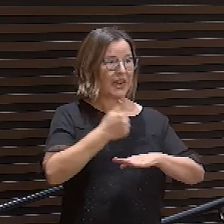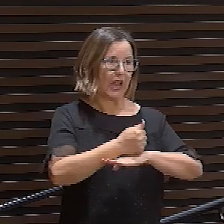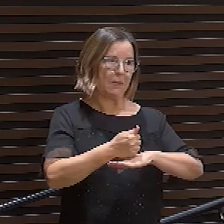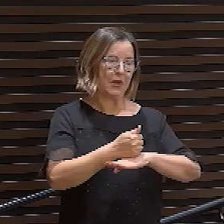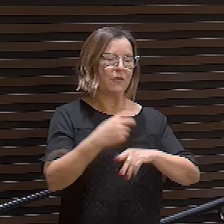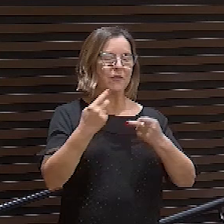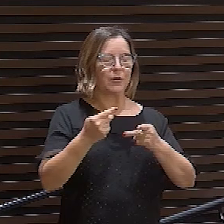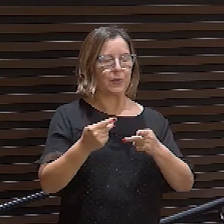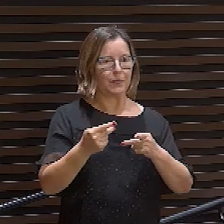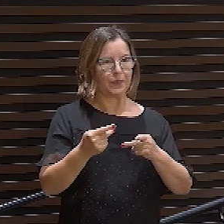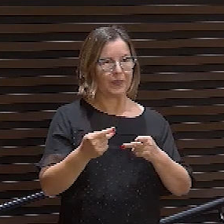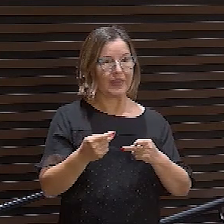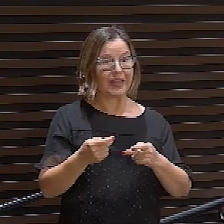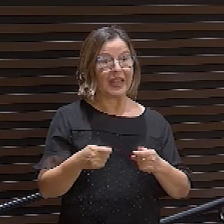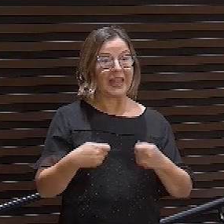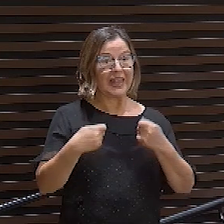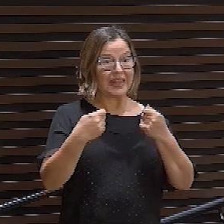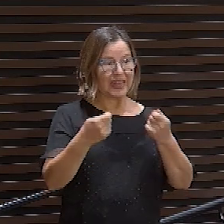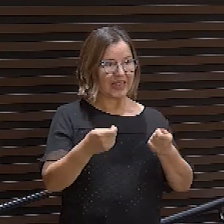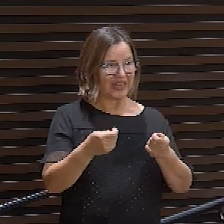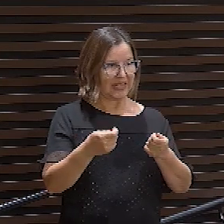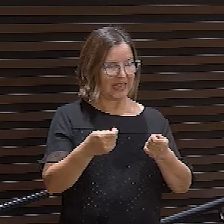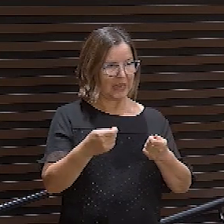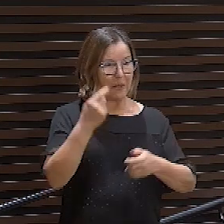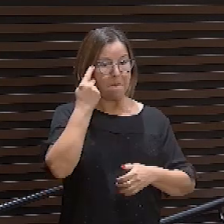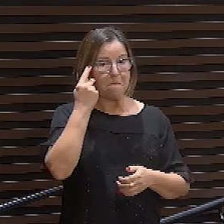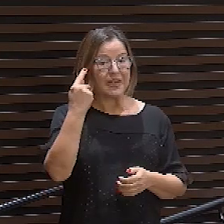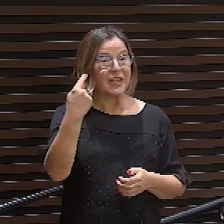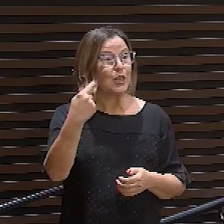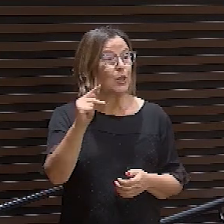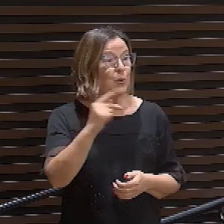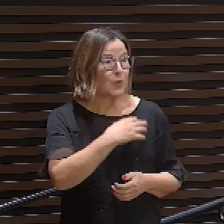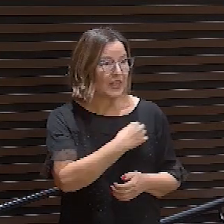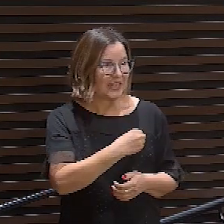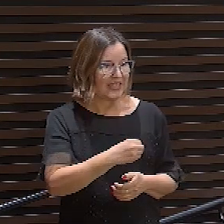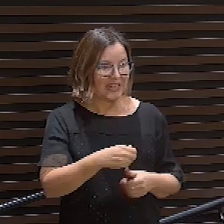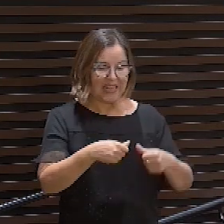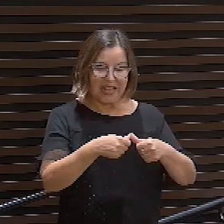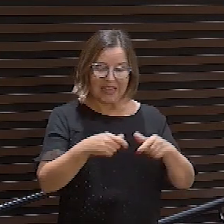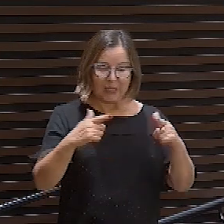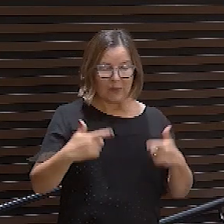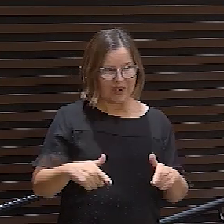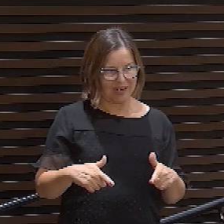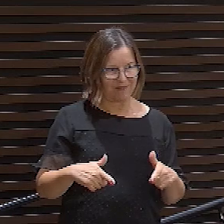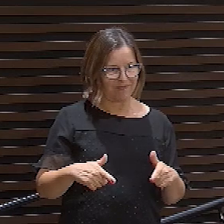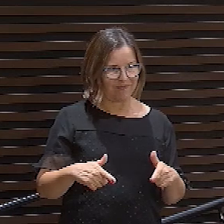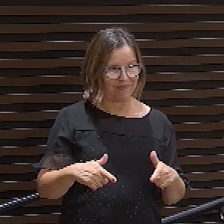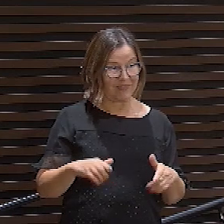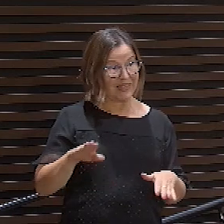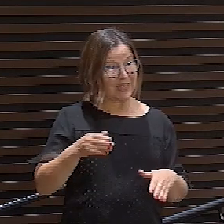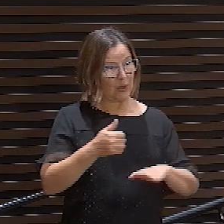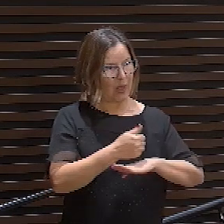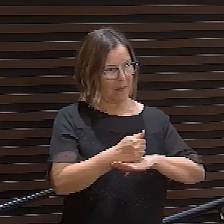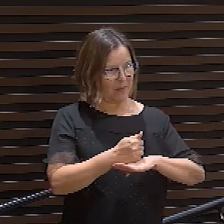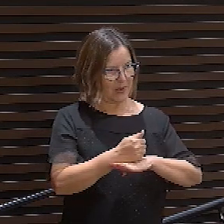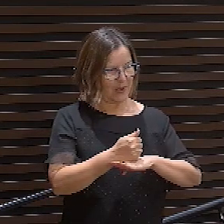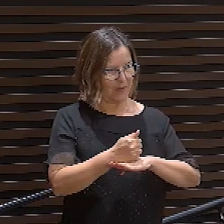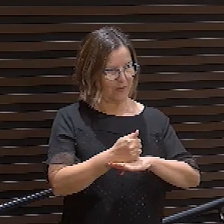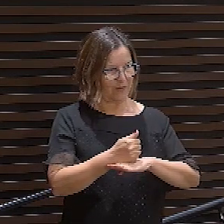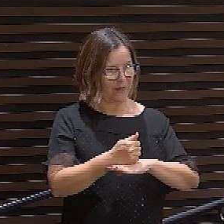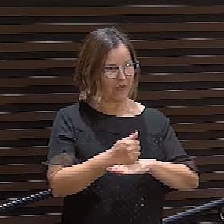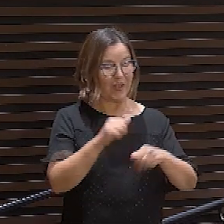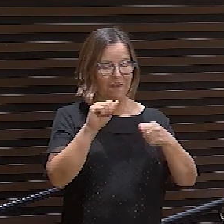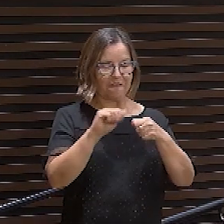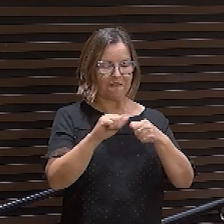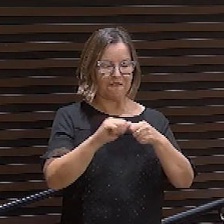darei à tua descendência essa terra. E ali edificou um altar ao